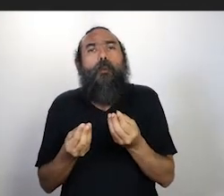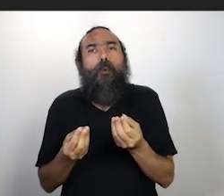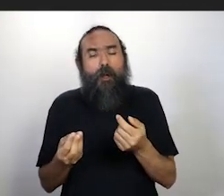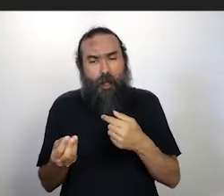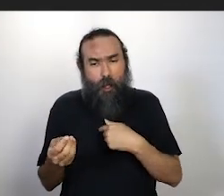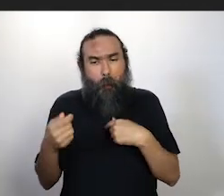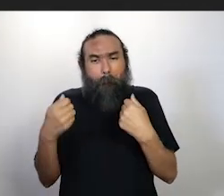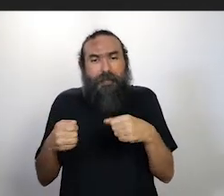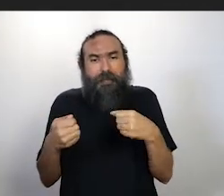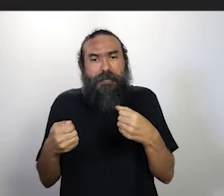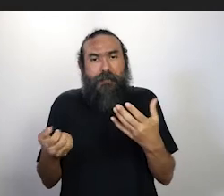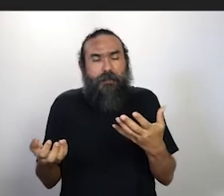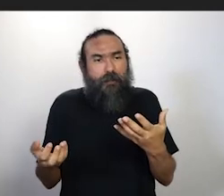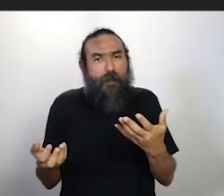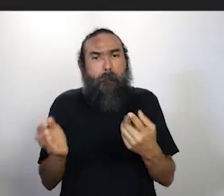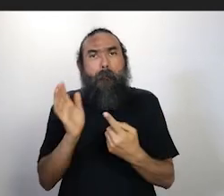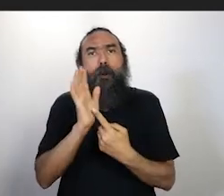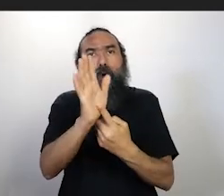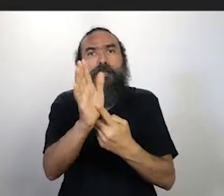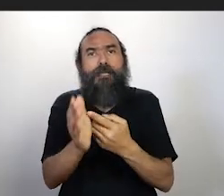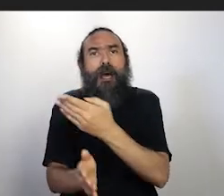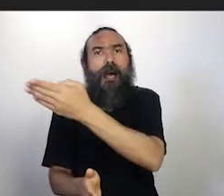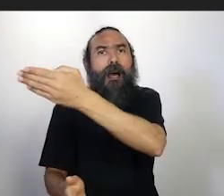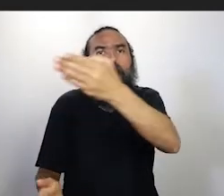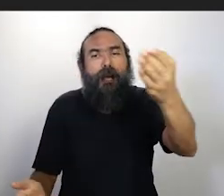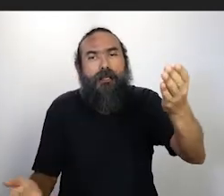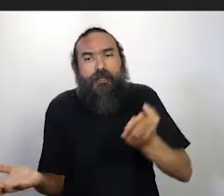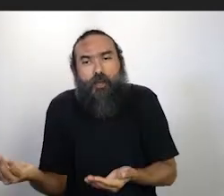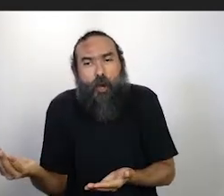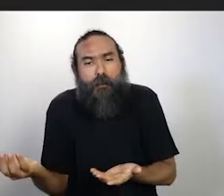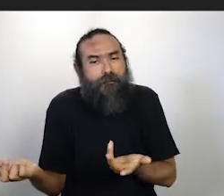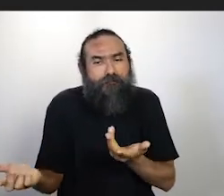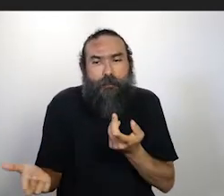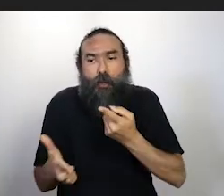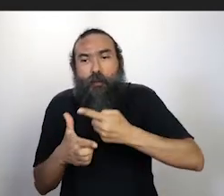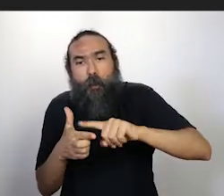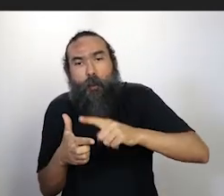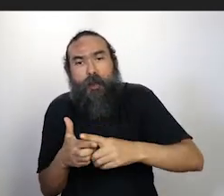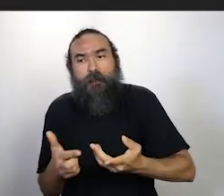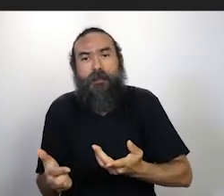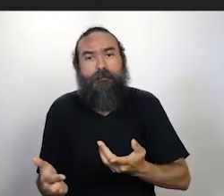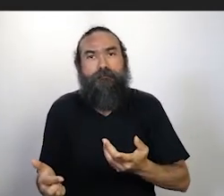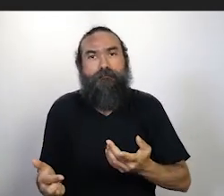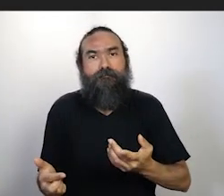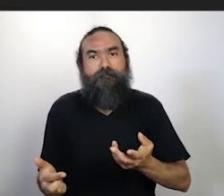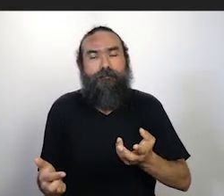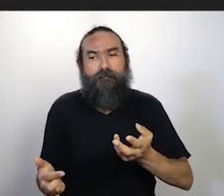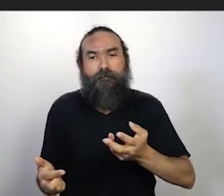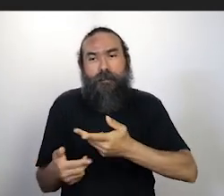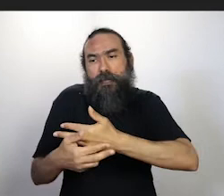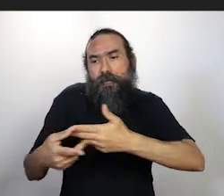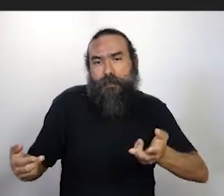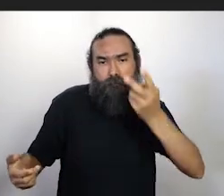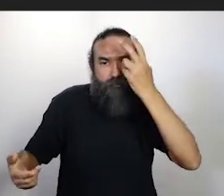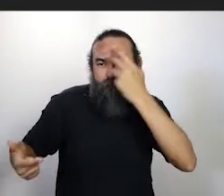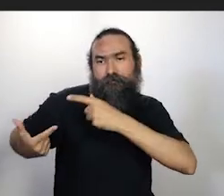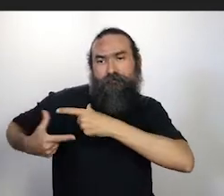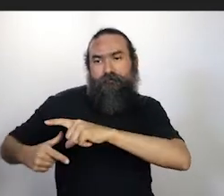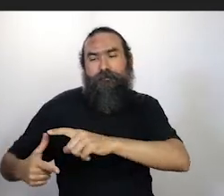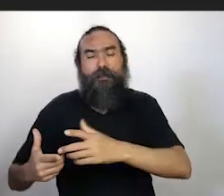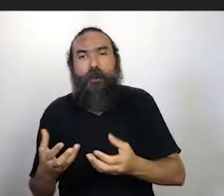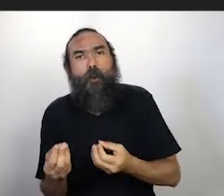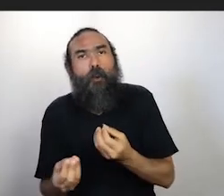qual paradigma que eu trago essa questão? Né? Porque nós temos na educação essa coisa reprodutora